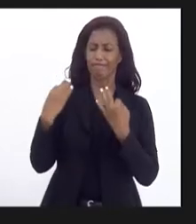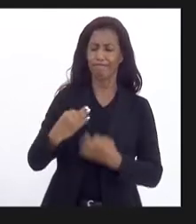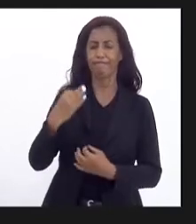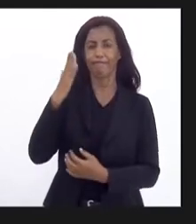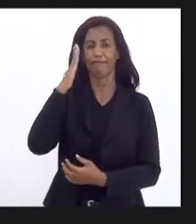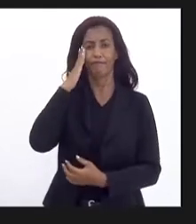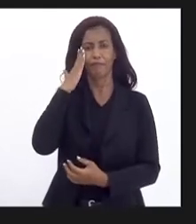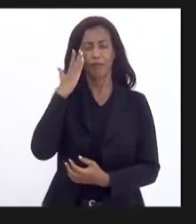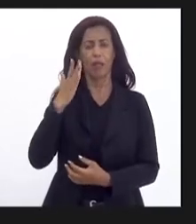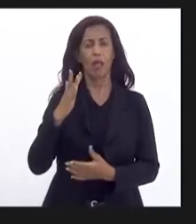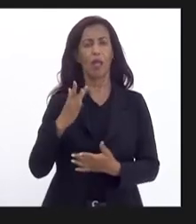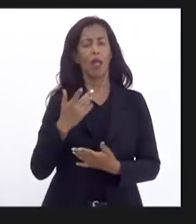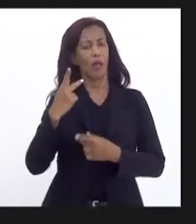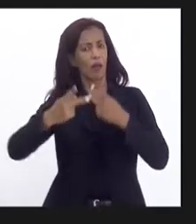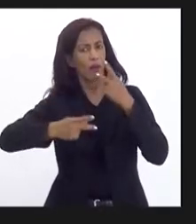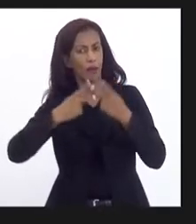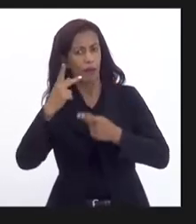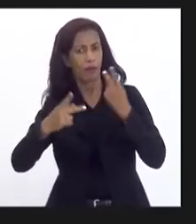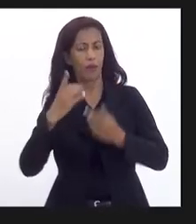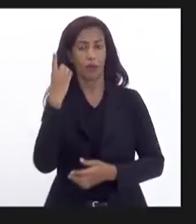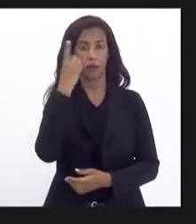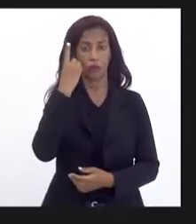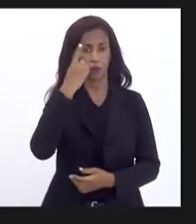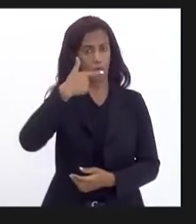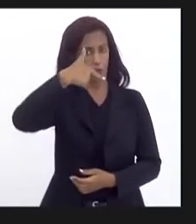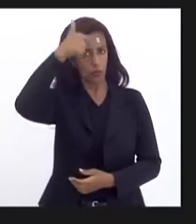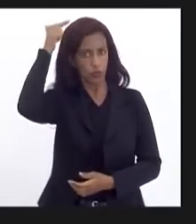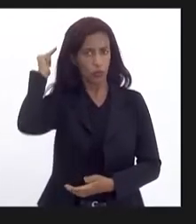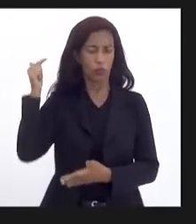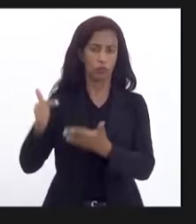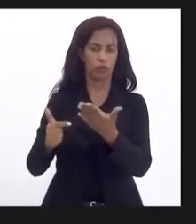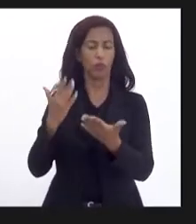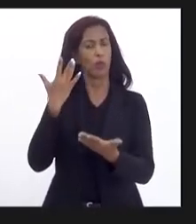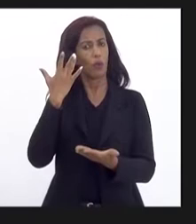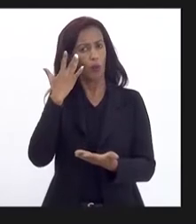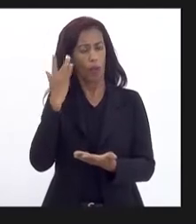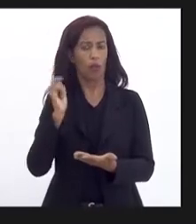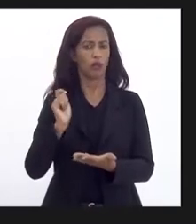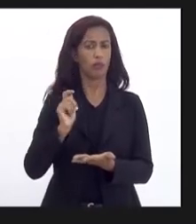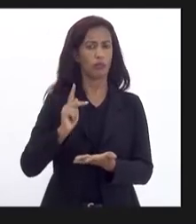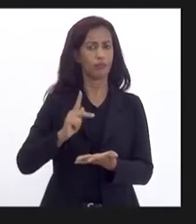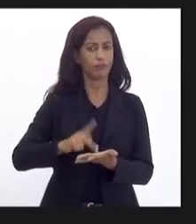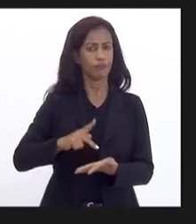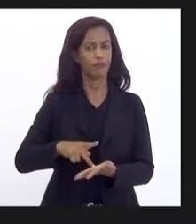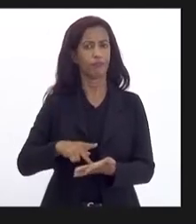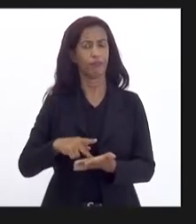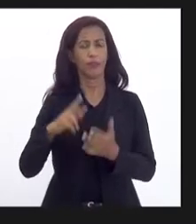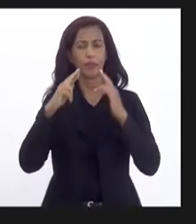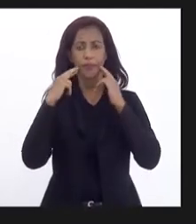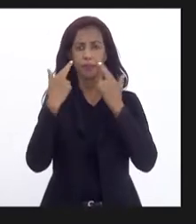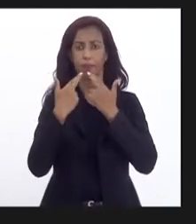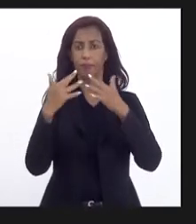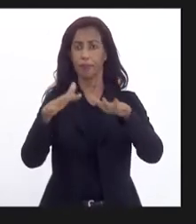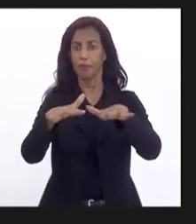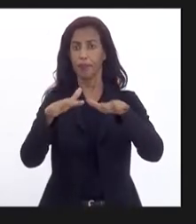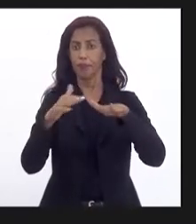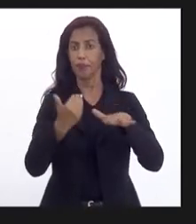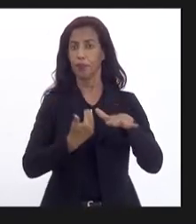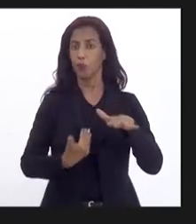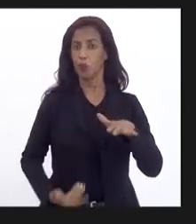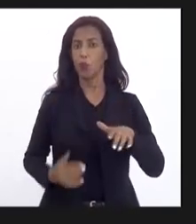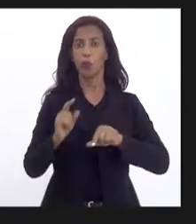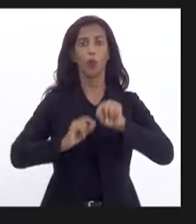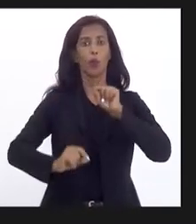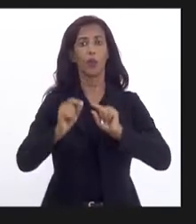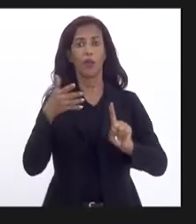perfeitamente as ponderações do deputado Luiz Paulo, porque eu acho mesmo que na audiência pública o que nós teremos